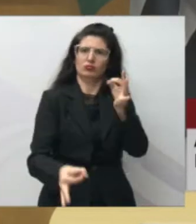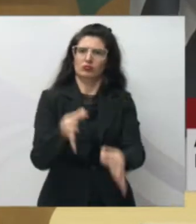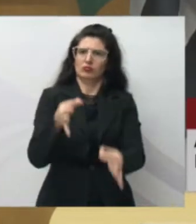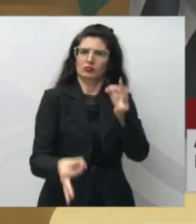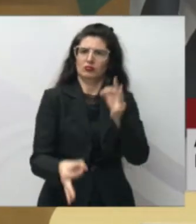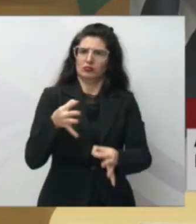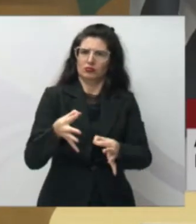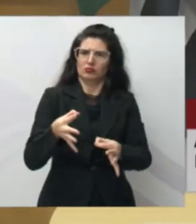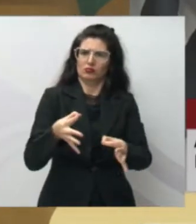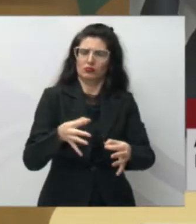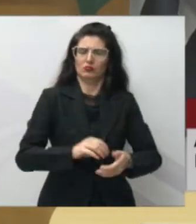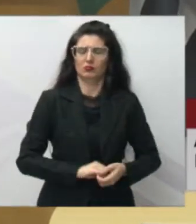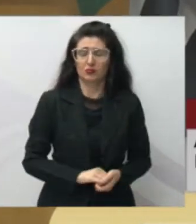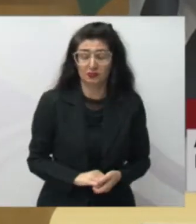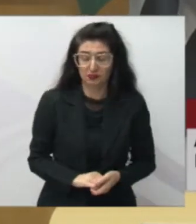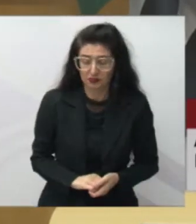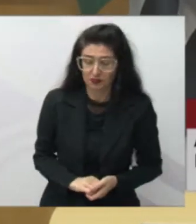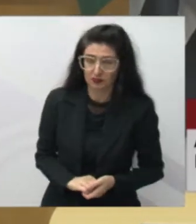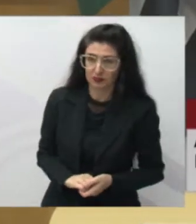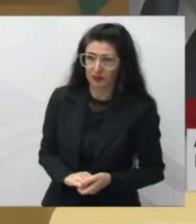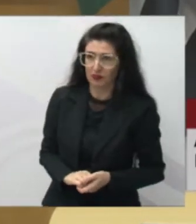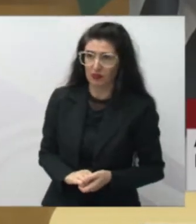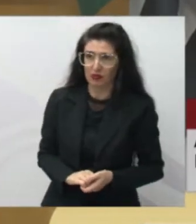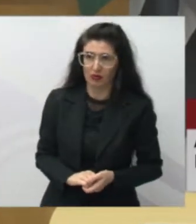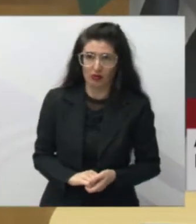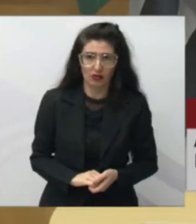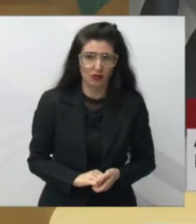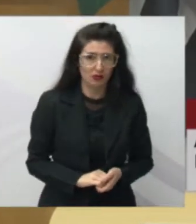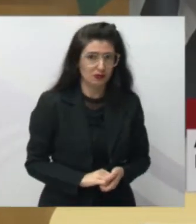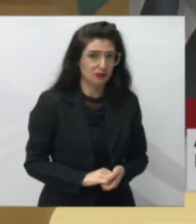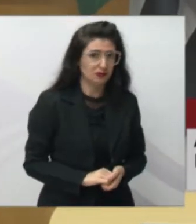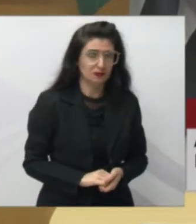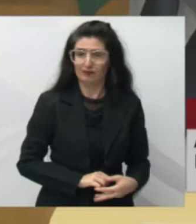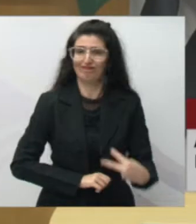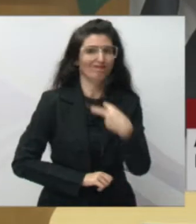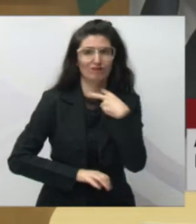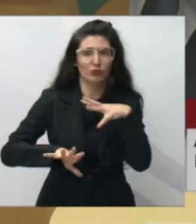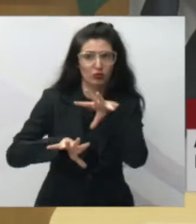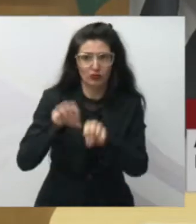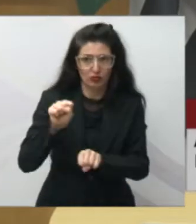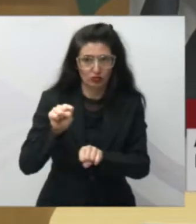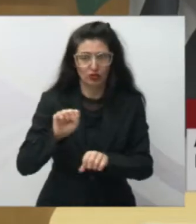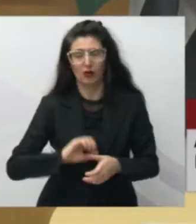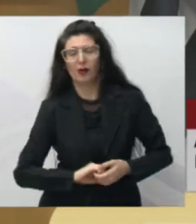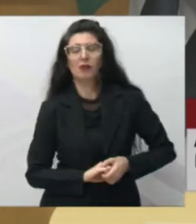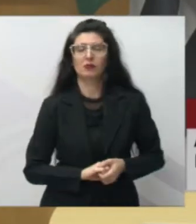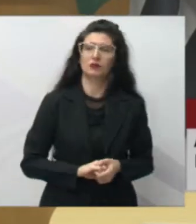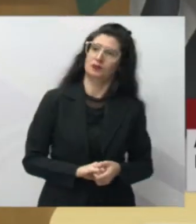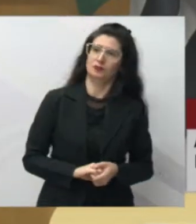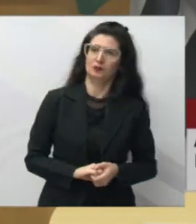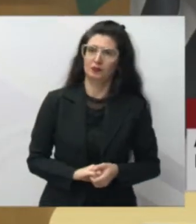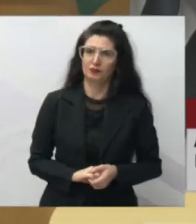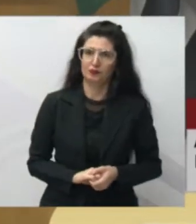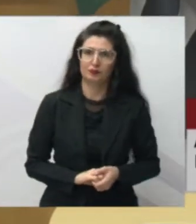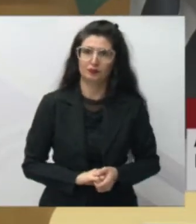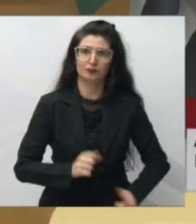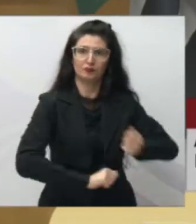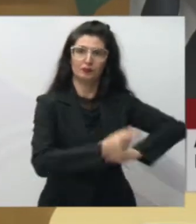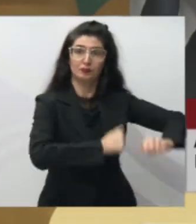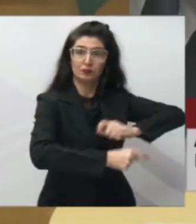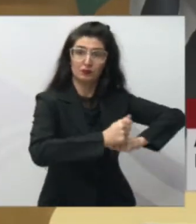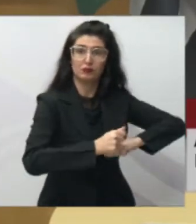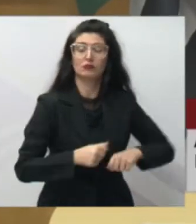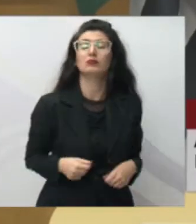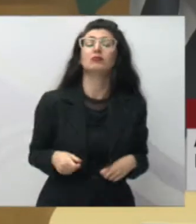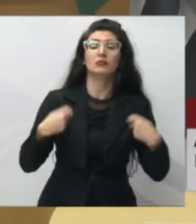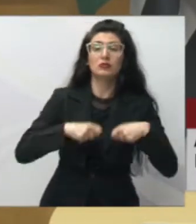pelos legitimados para tanto, sem prejuízo, visando solucionar aspectos de ordem prática